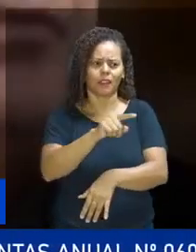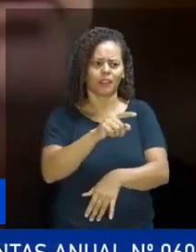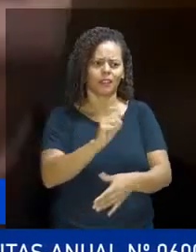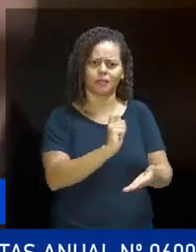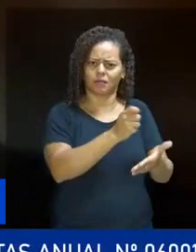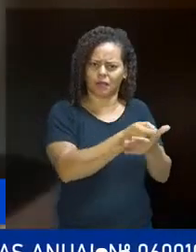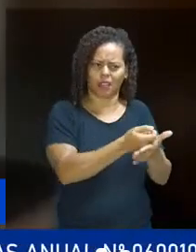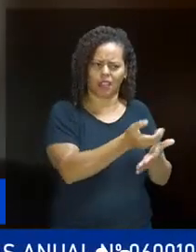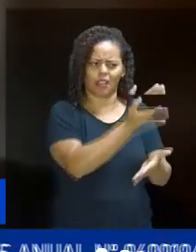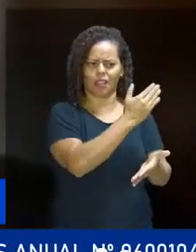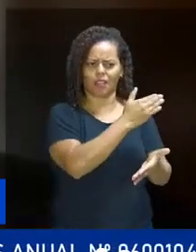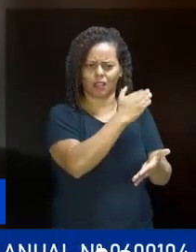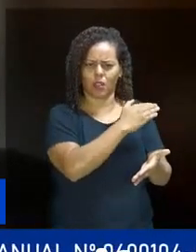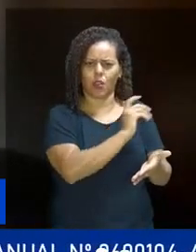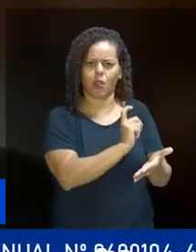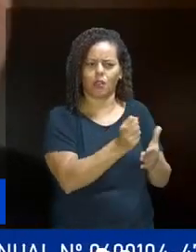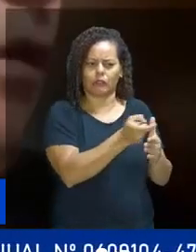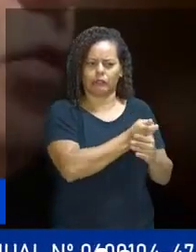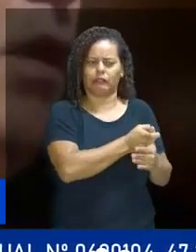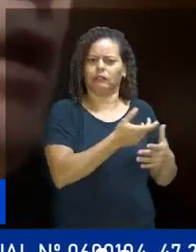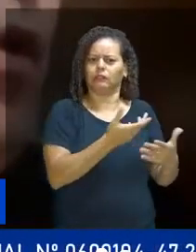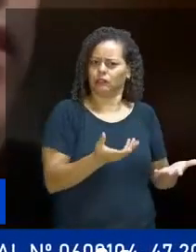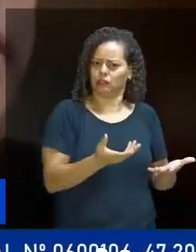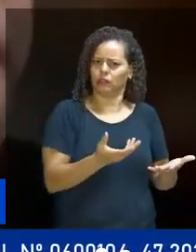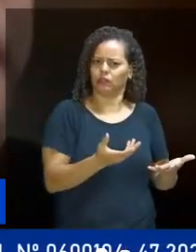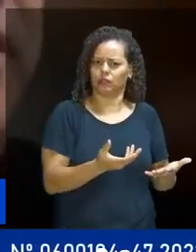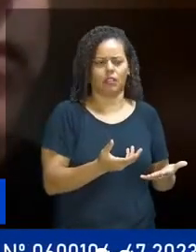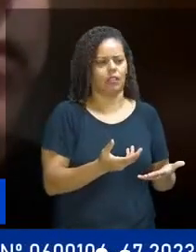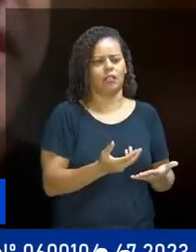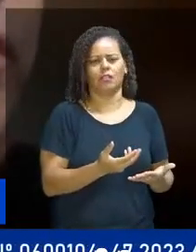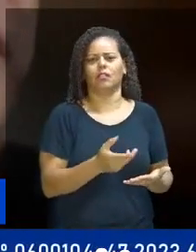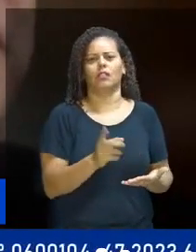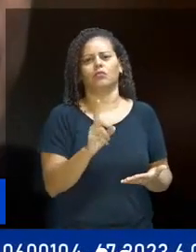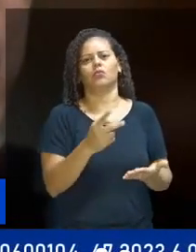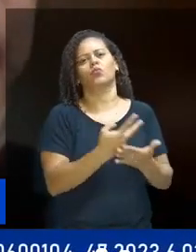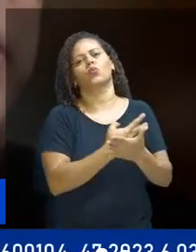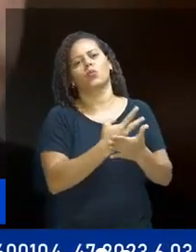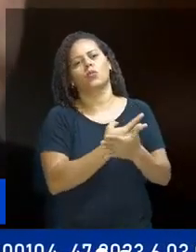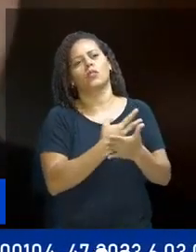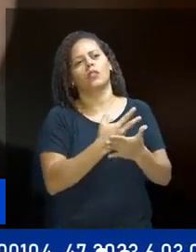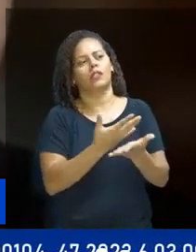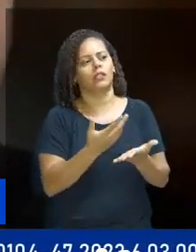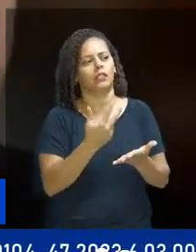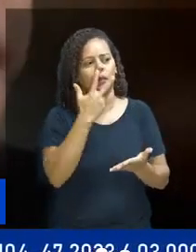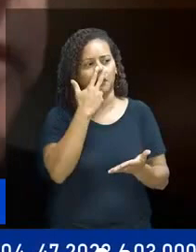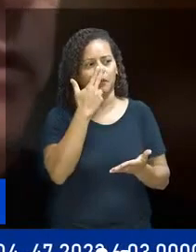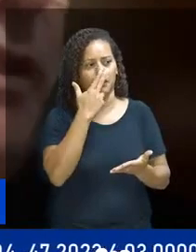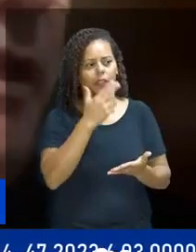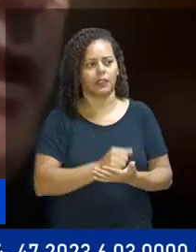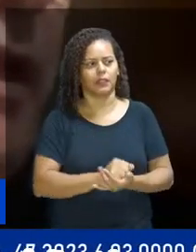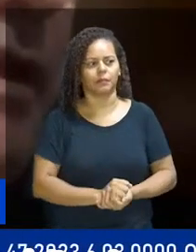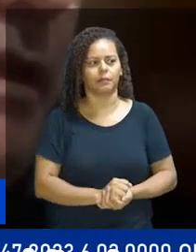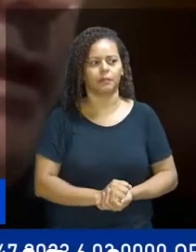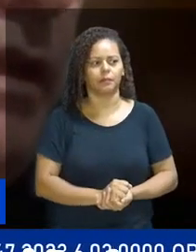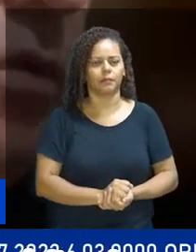ter havido algum bloqueio judicial, alguma decisão judicial, mas desvirtua